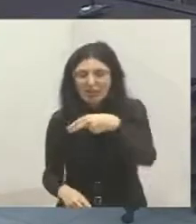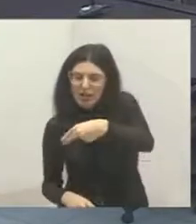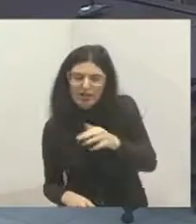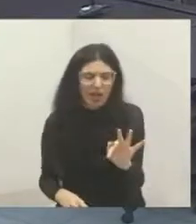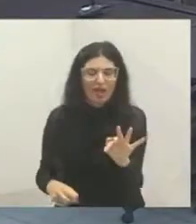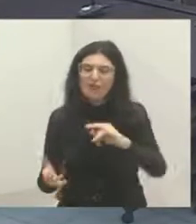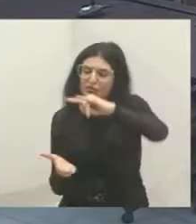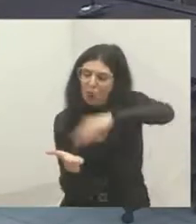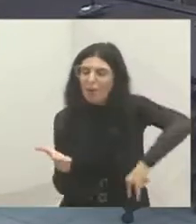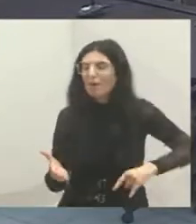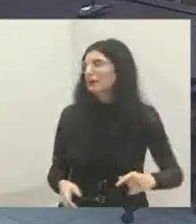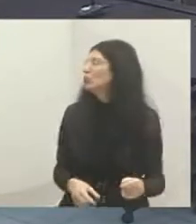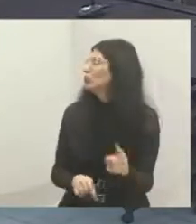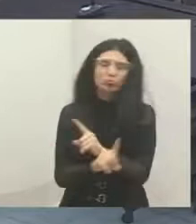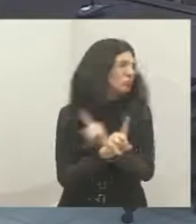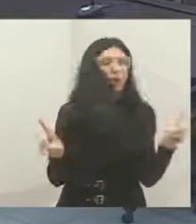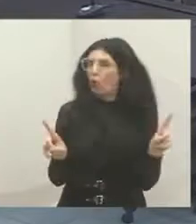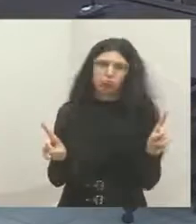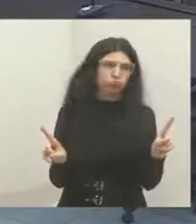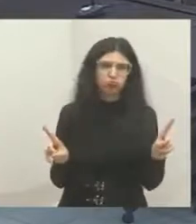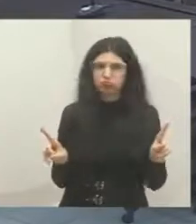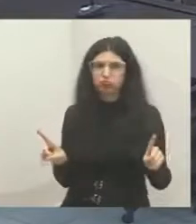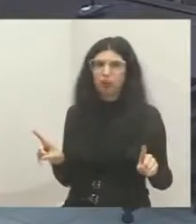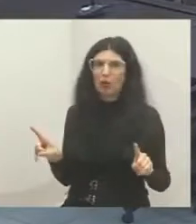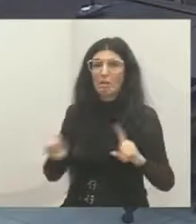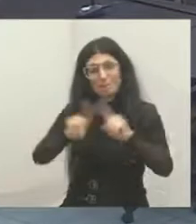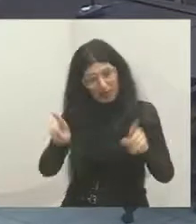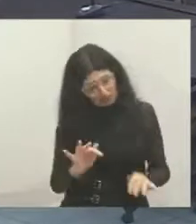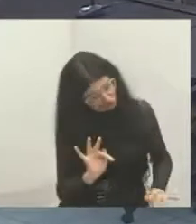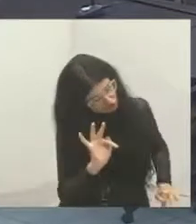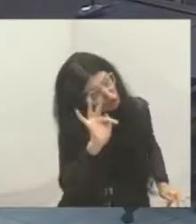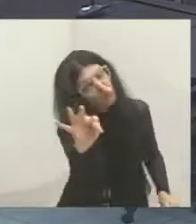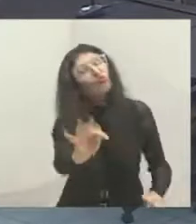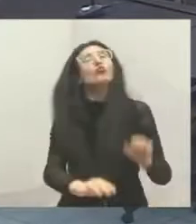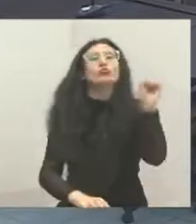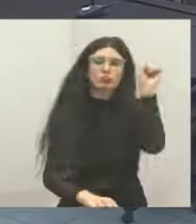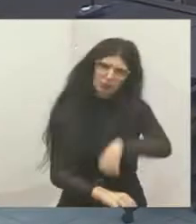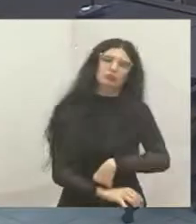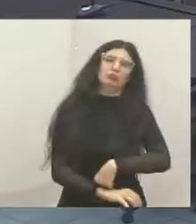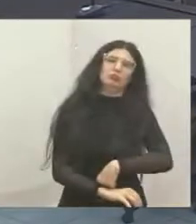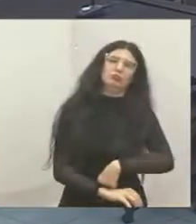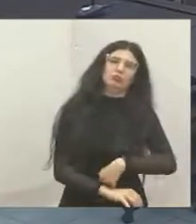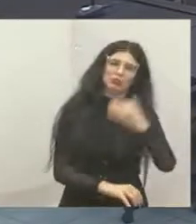O nosso controlador interno geral, o senhor Turci, tem um complemento para nós. Acho que